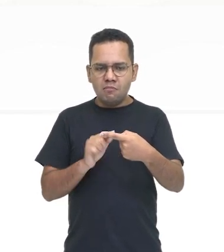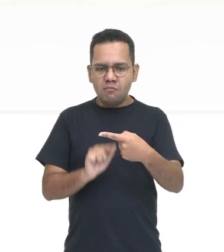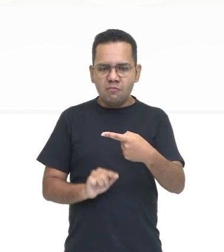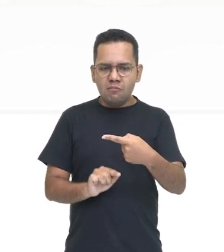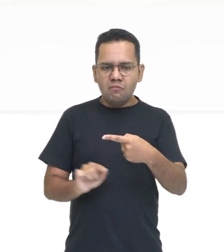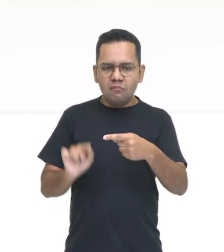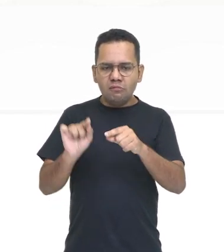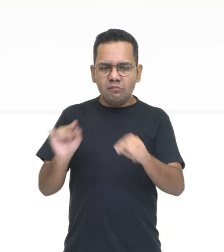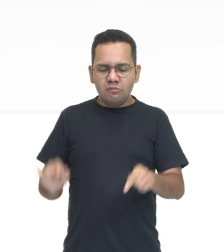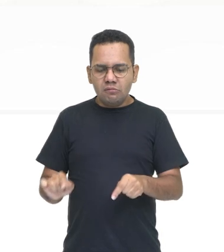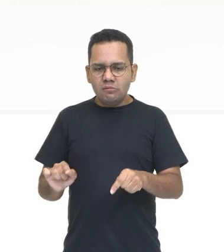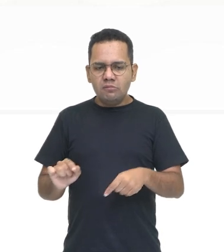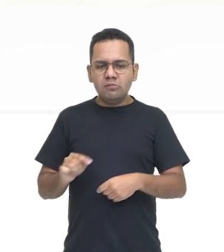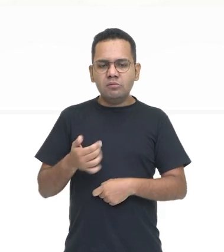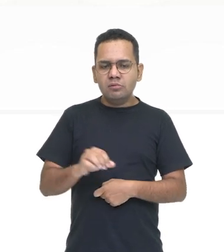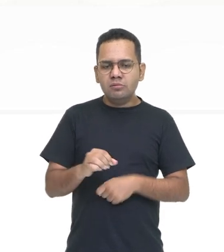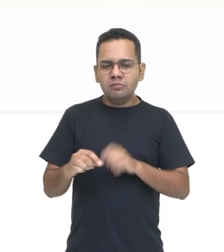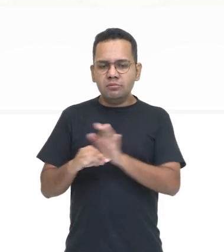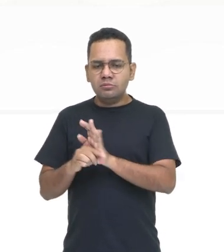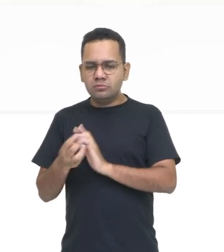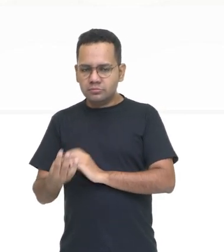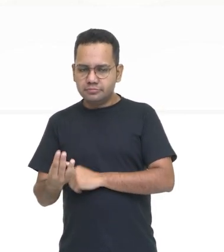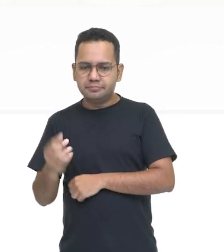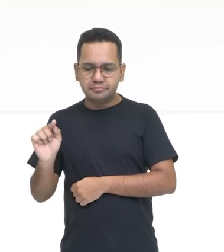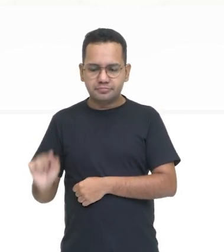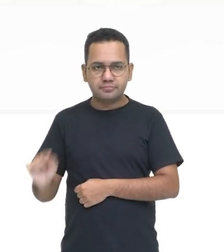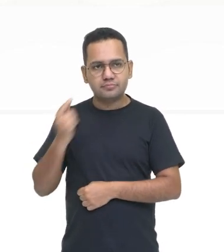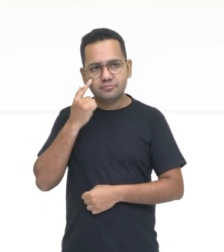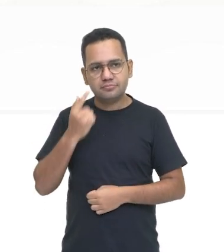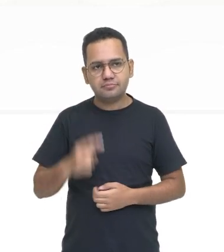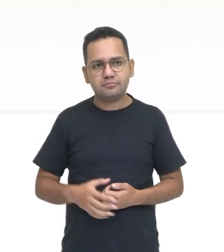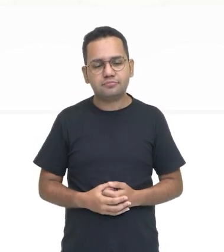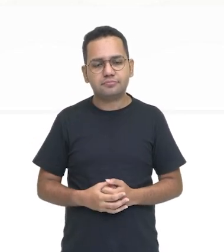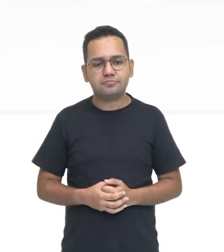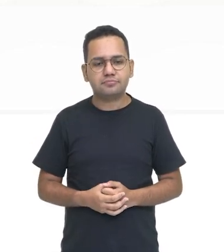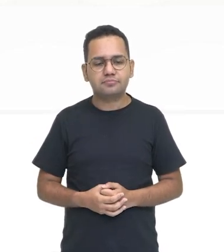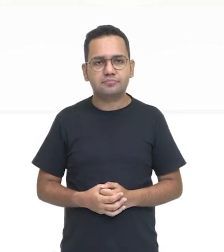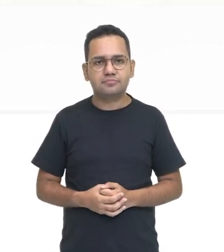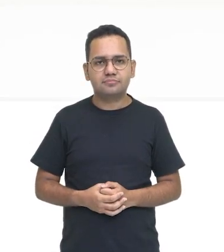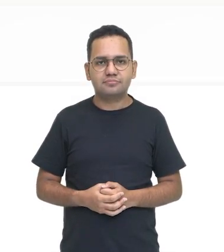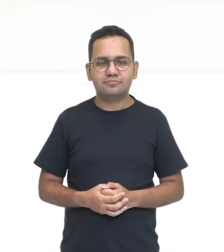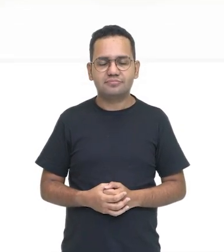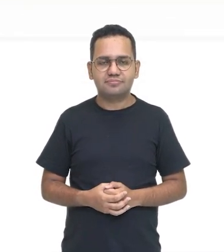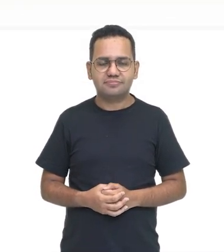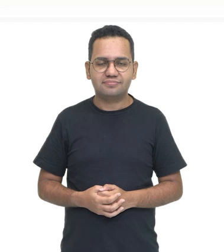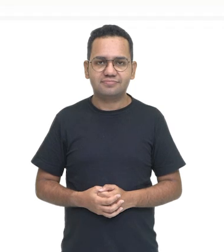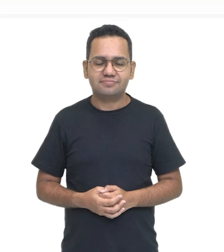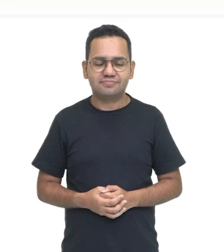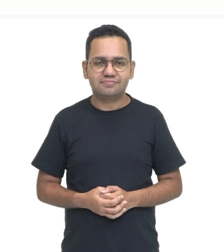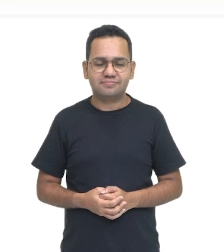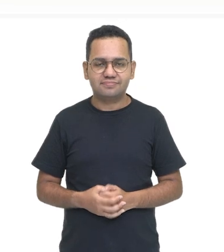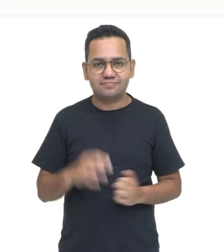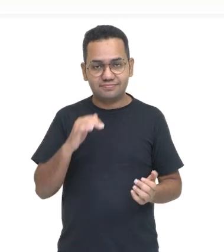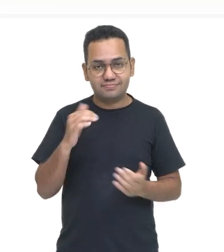fatorial, que multiplica 10 menos 3 fatorial. Dito isto, vamos fazer